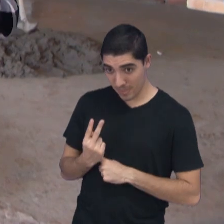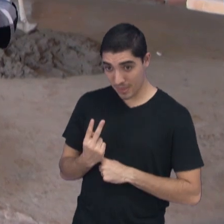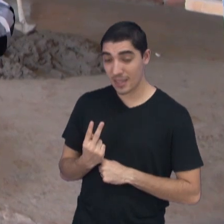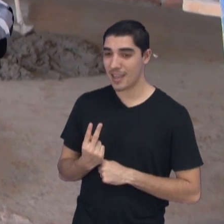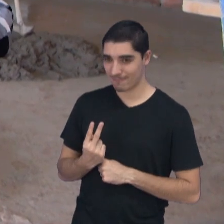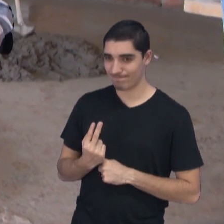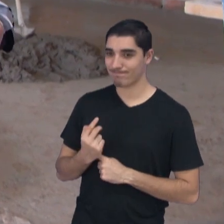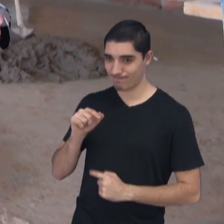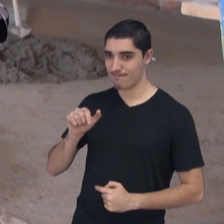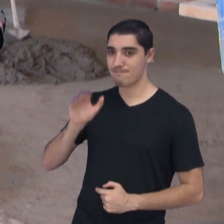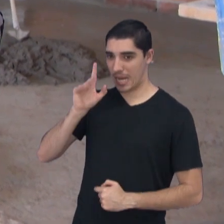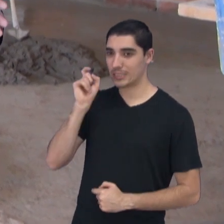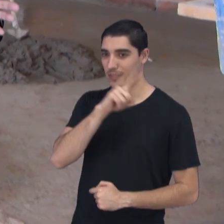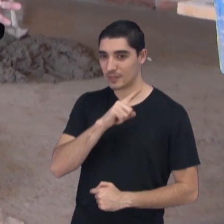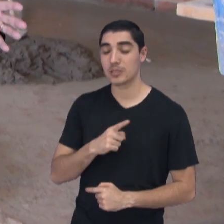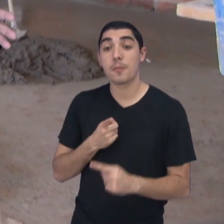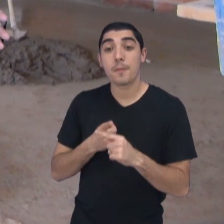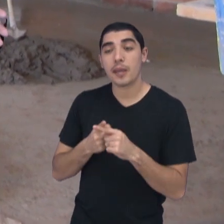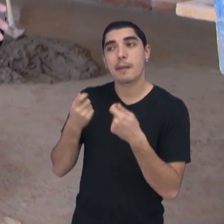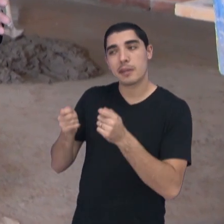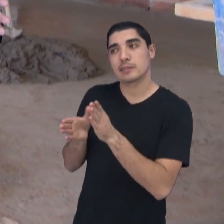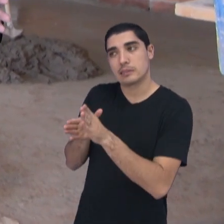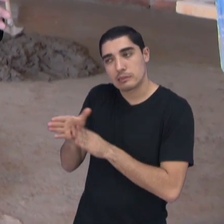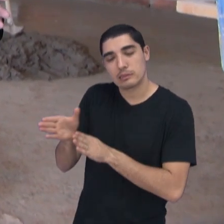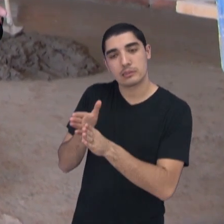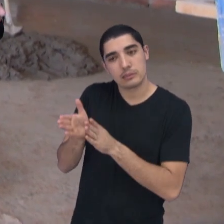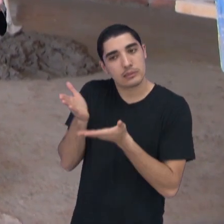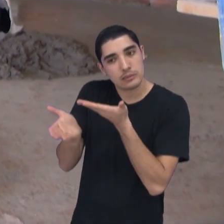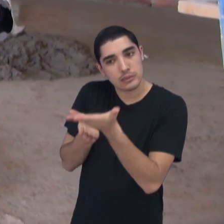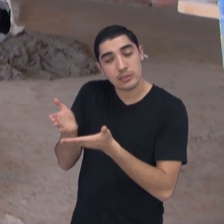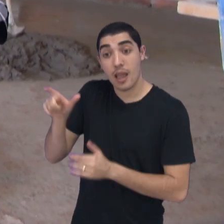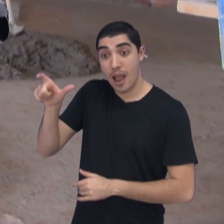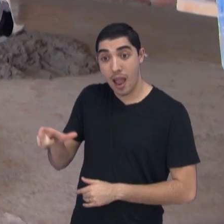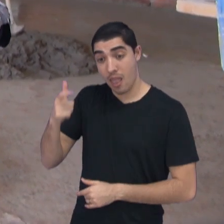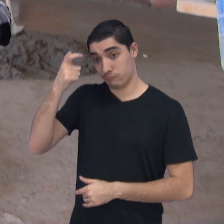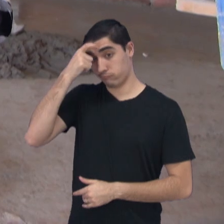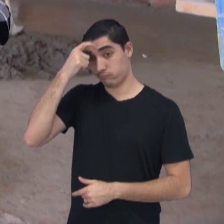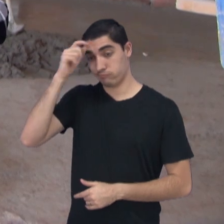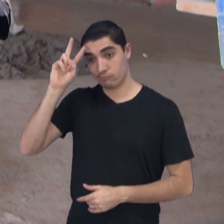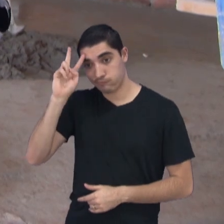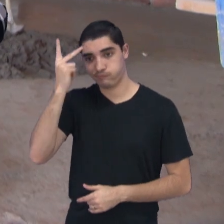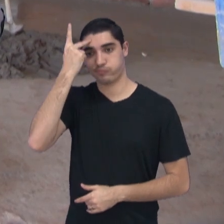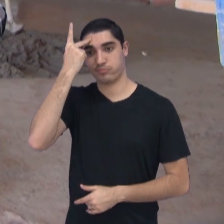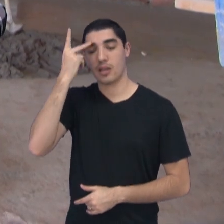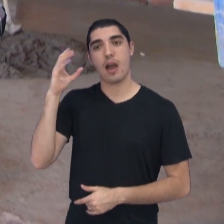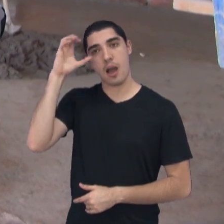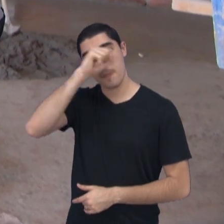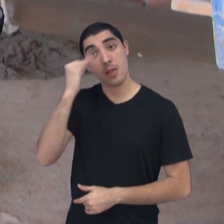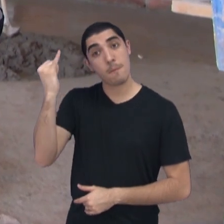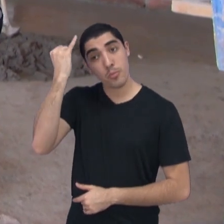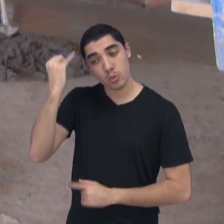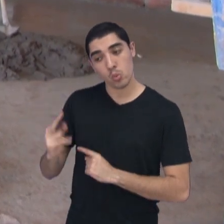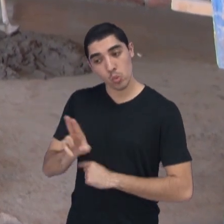o mais difícil, porque a gente tem que mudar a mentalidade do funcionário para que ele utilize os equipamentos que vão proteger a vida